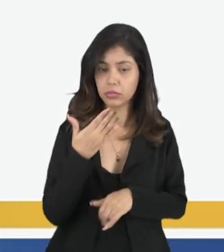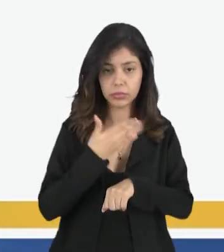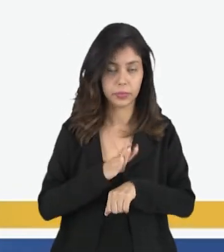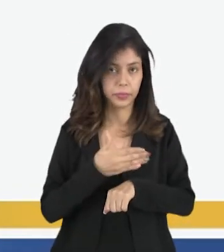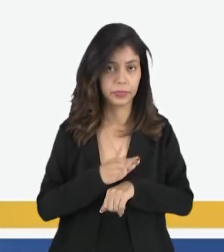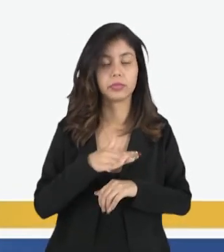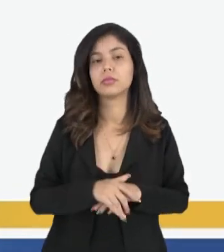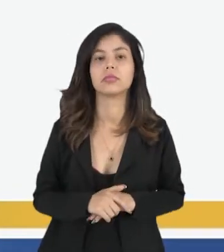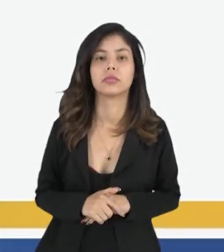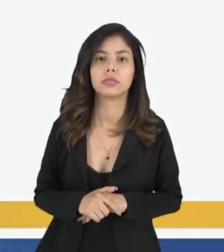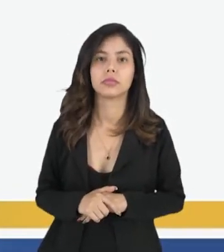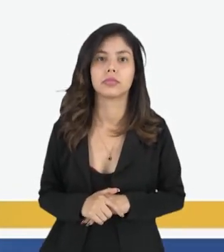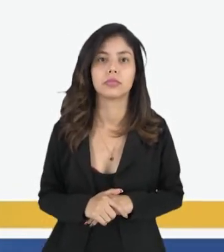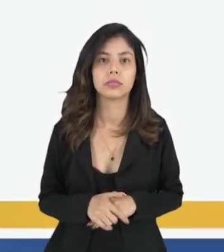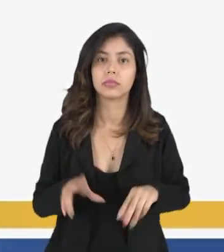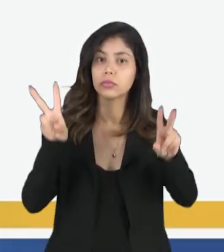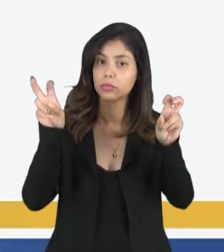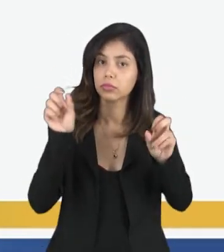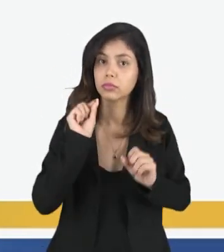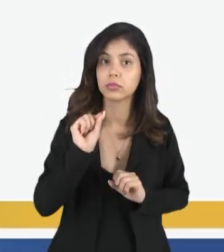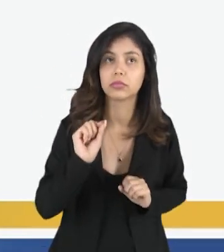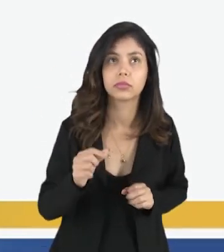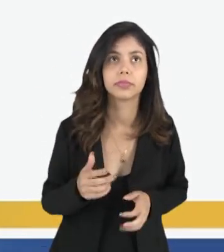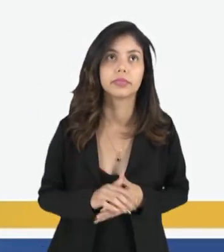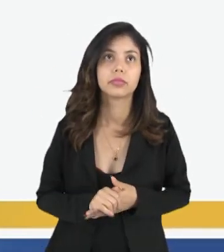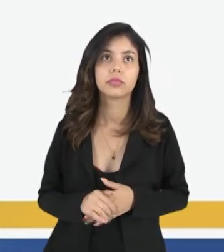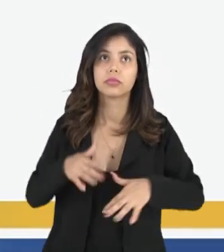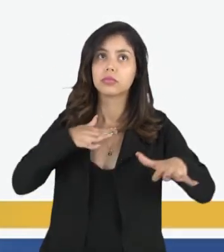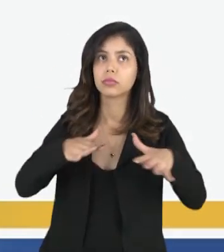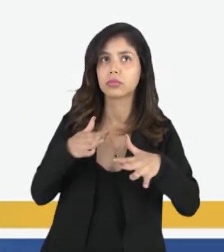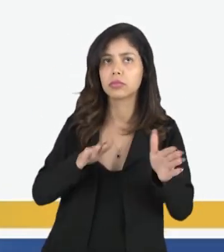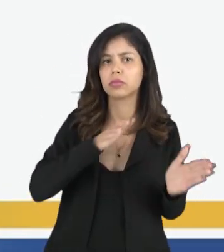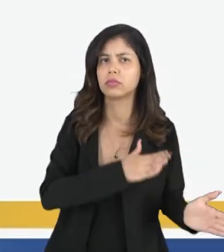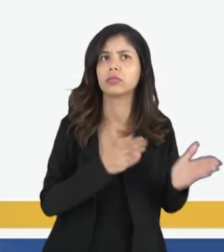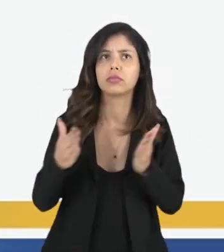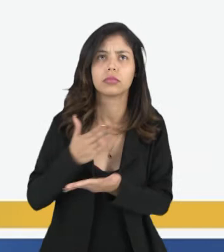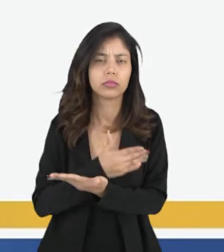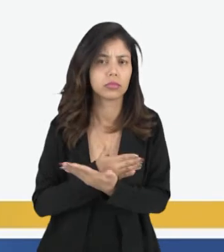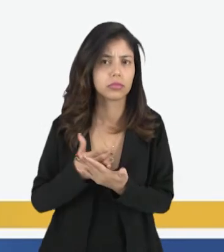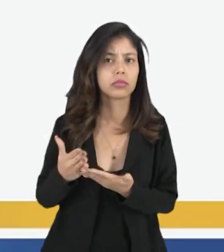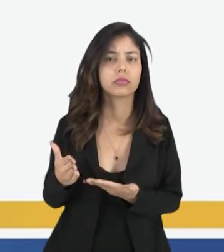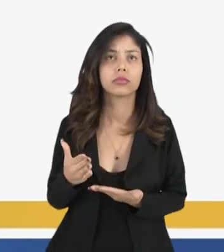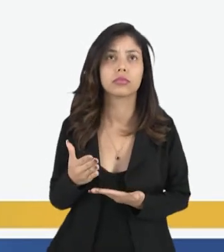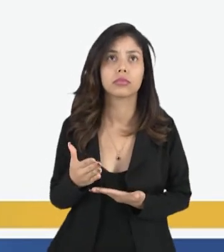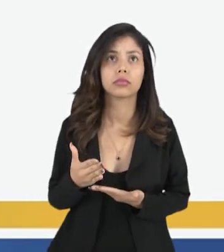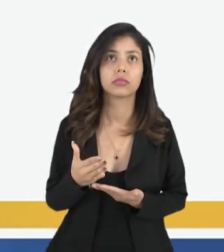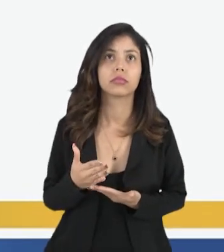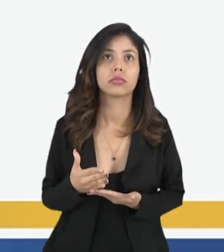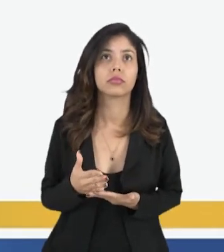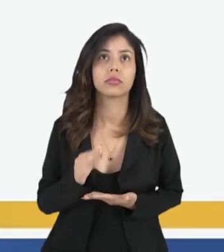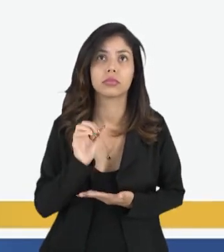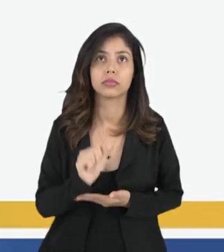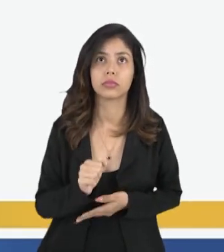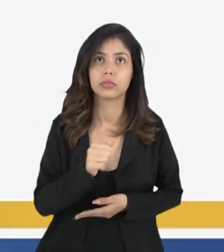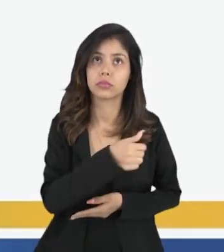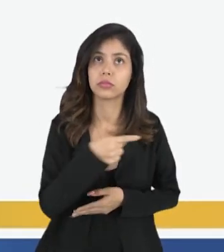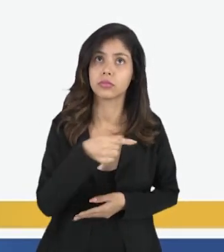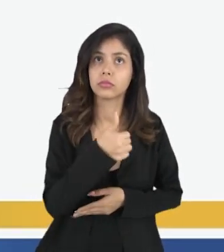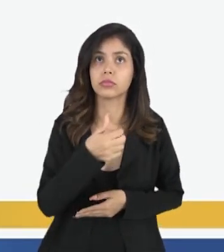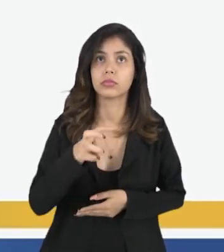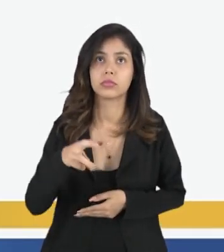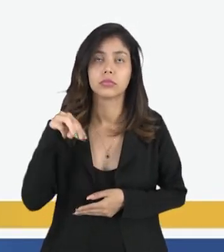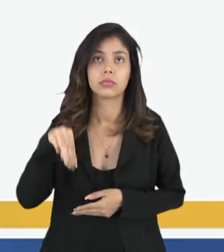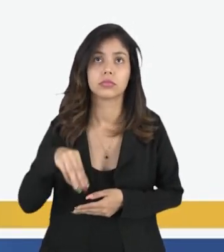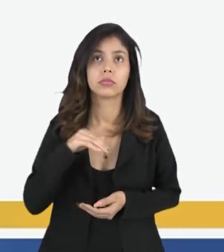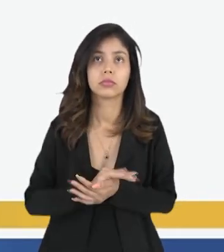prática. Então, a situação diz o seguinte: um móvel parte do inicial de menos 15 metros